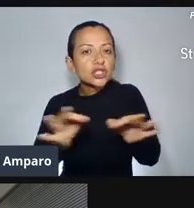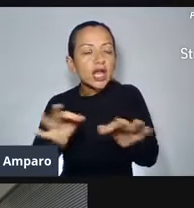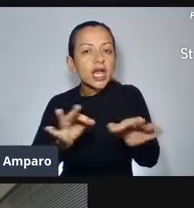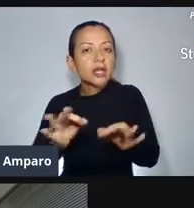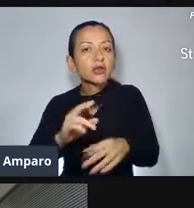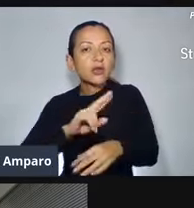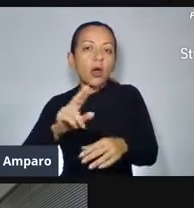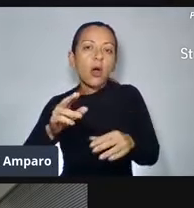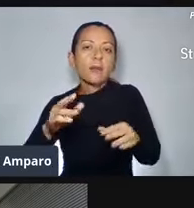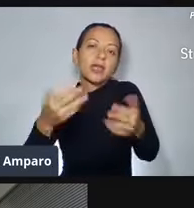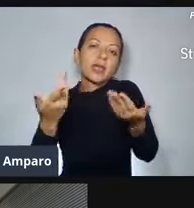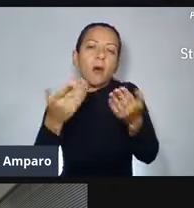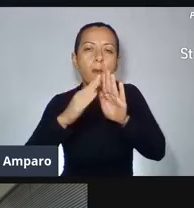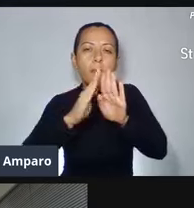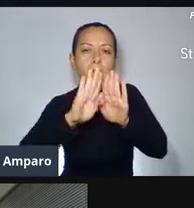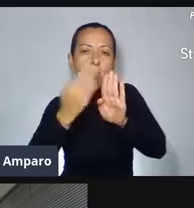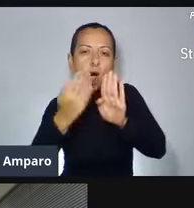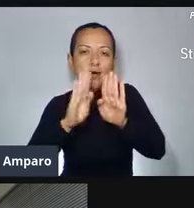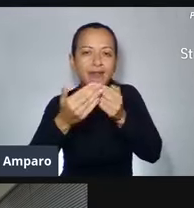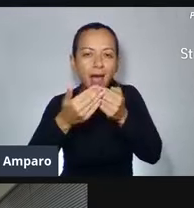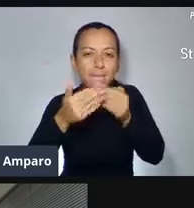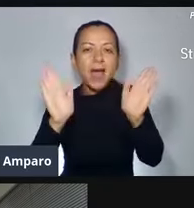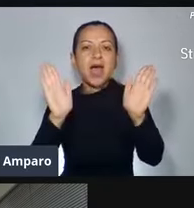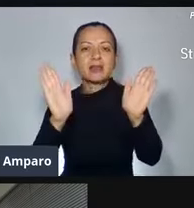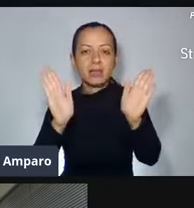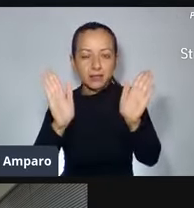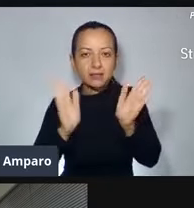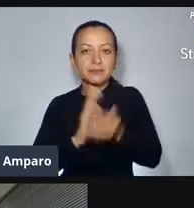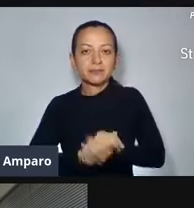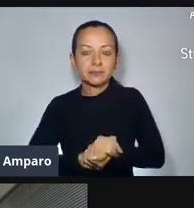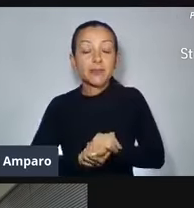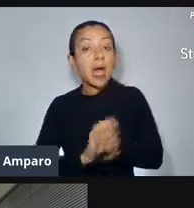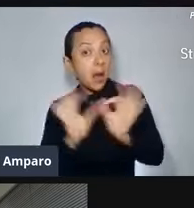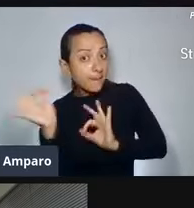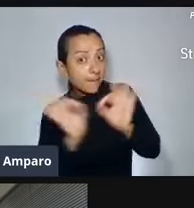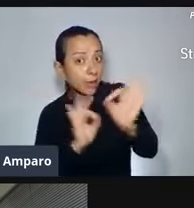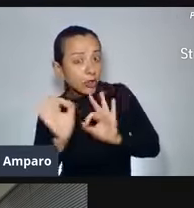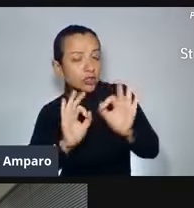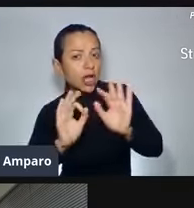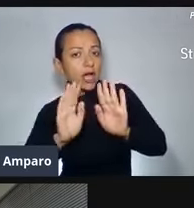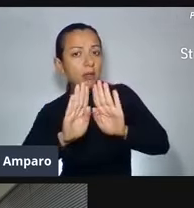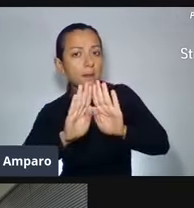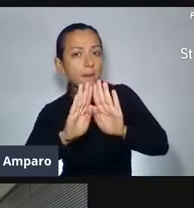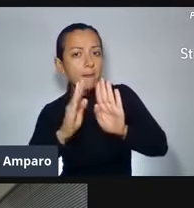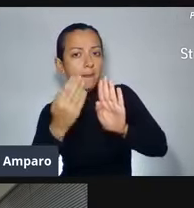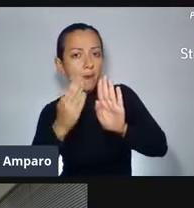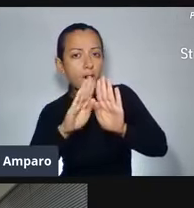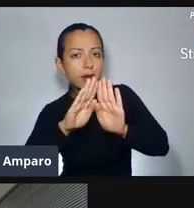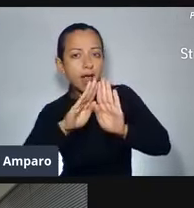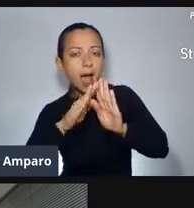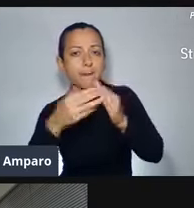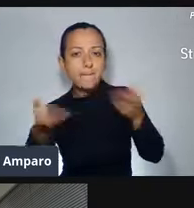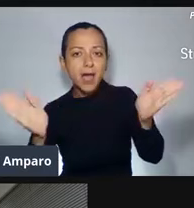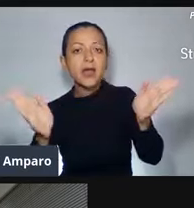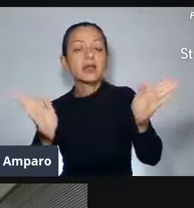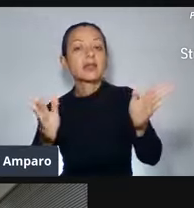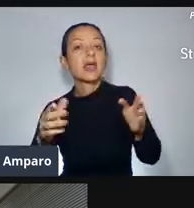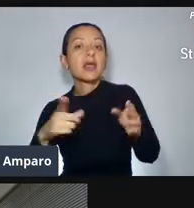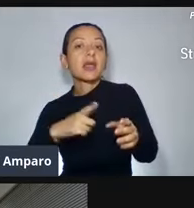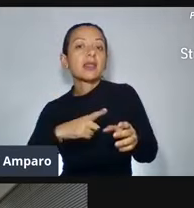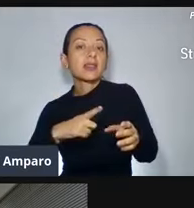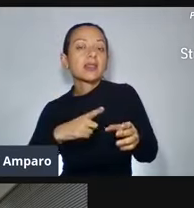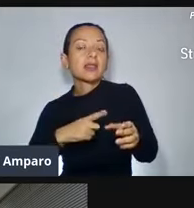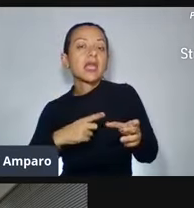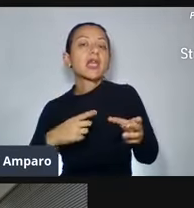Porta Aberta. O projeto Porta Aberta trabalha com crianças e jovens em estado